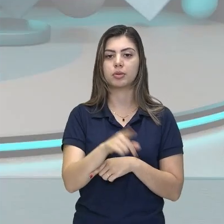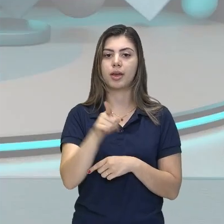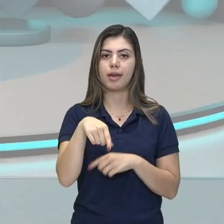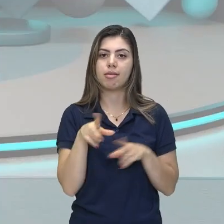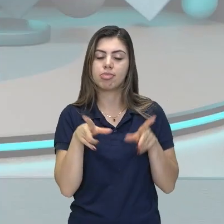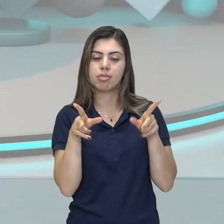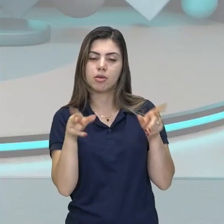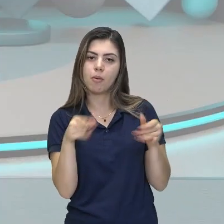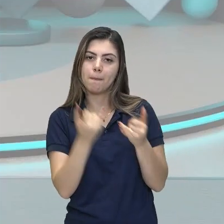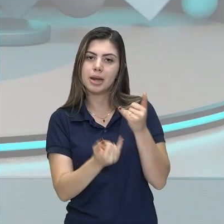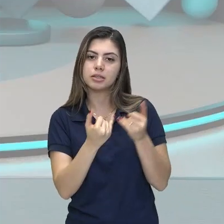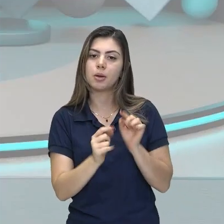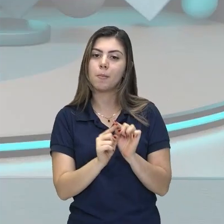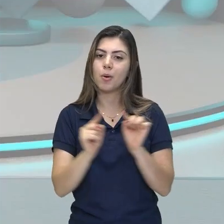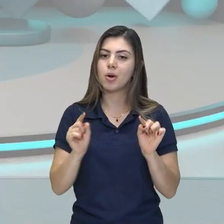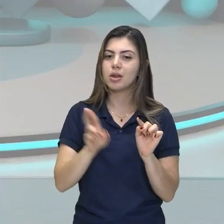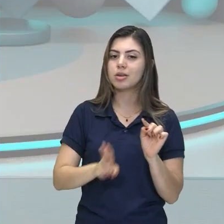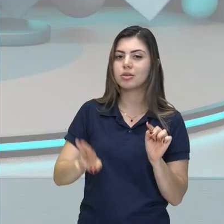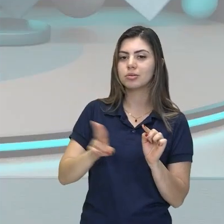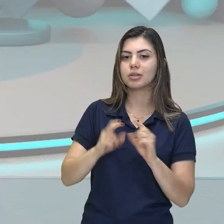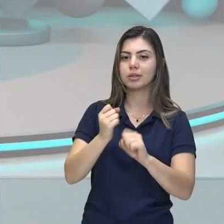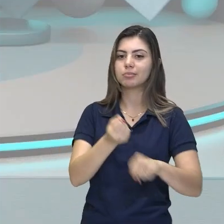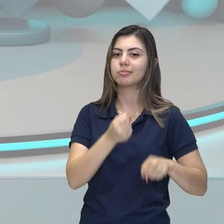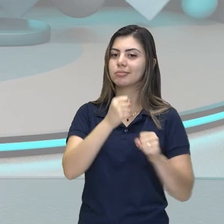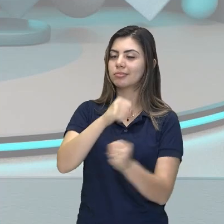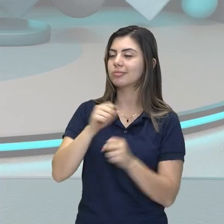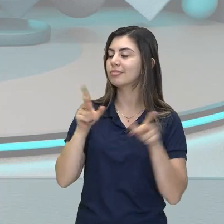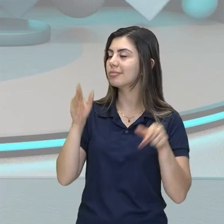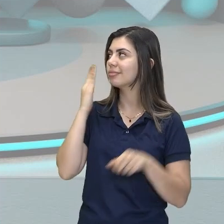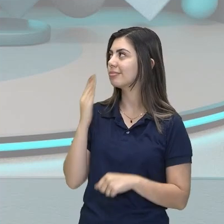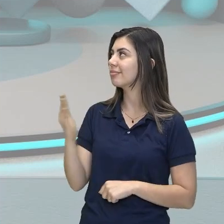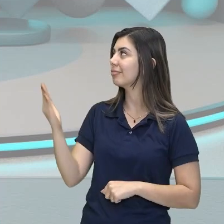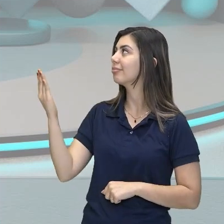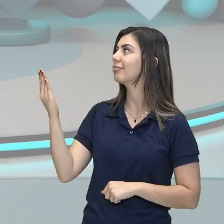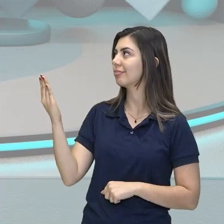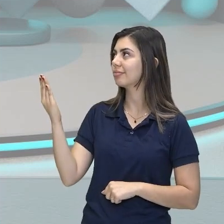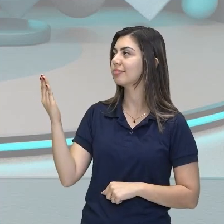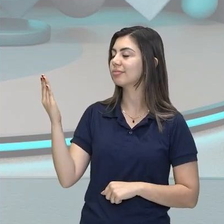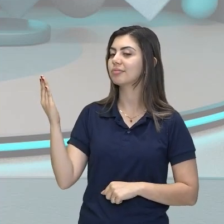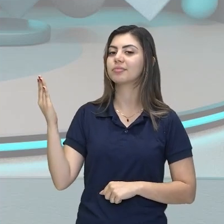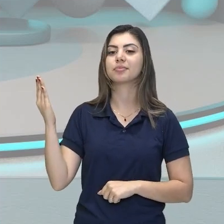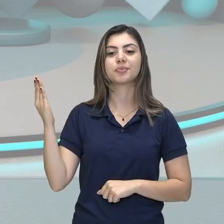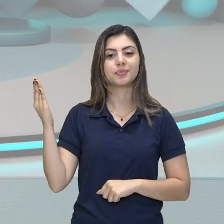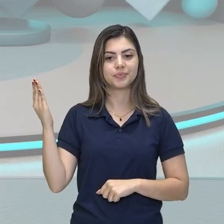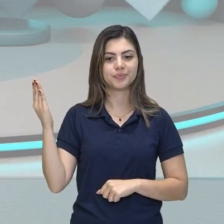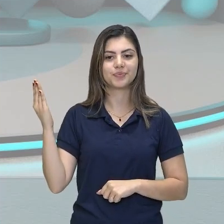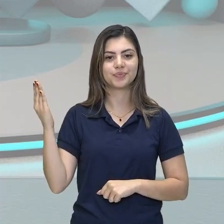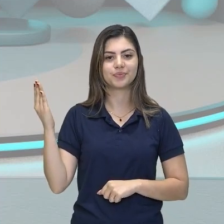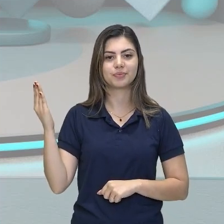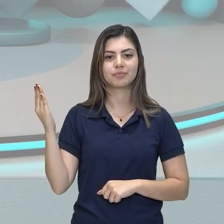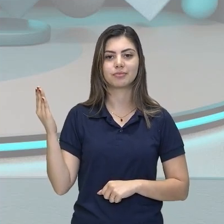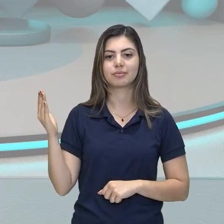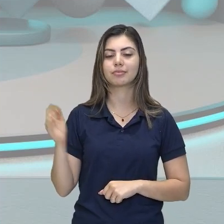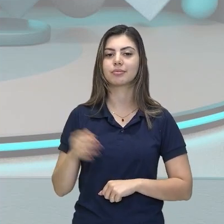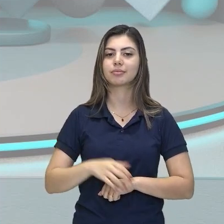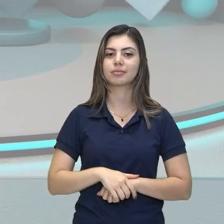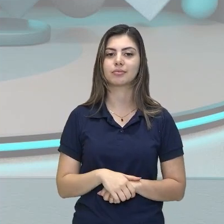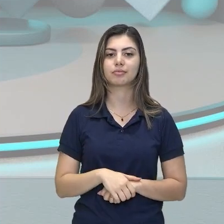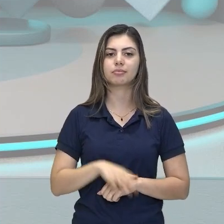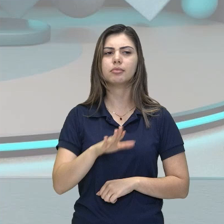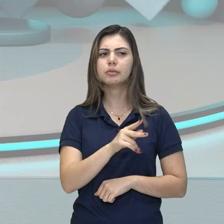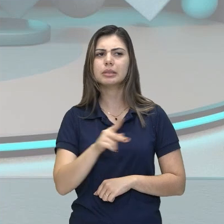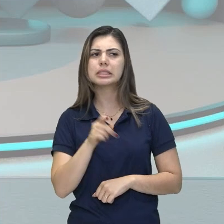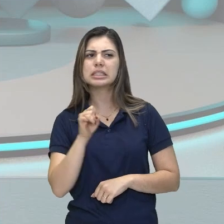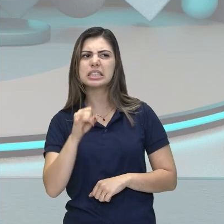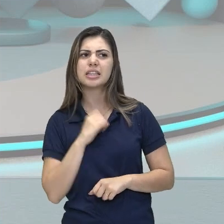que usando, olha aí, ó, tá vendo aí, ó, o remo, né? Mas professor, e quando vê aquela